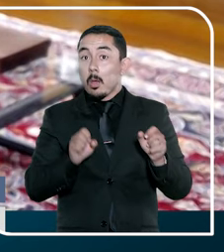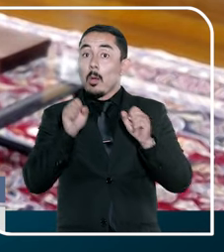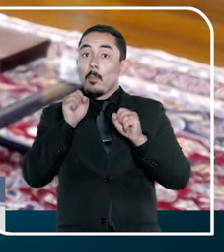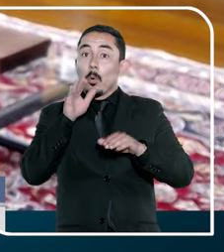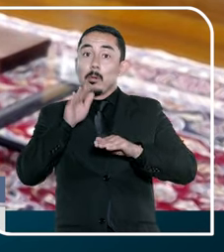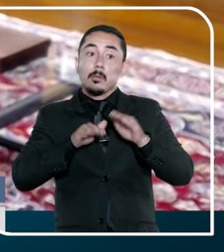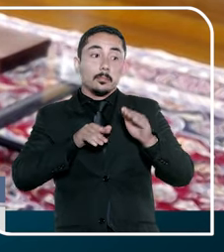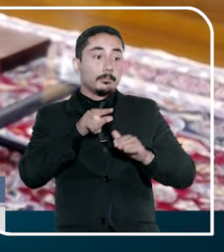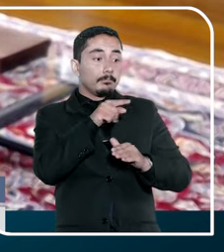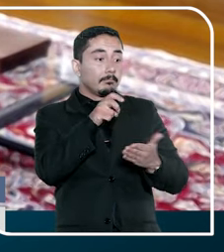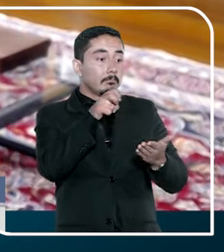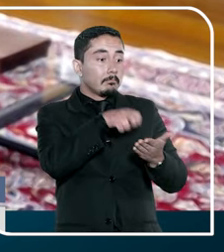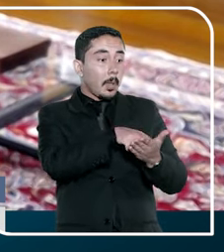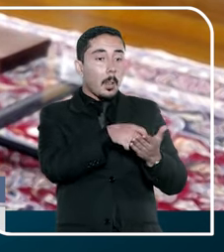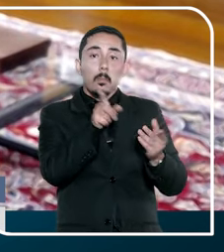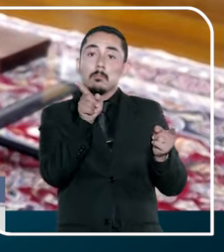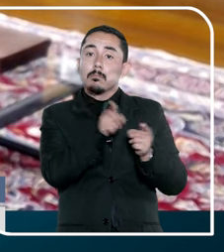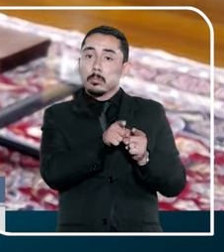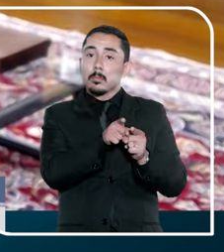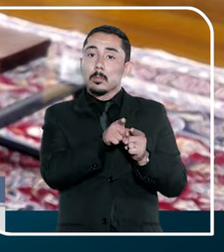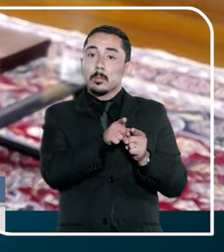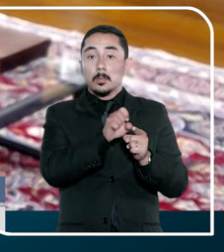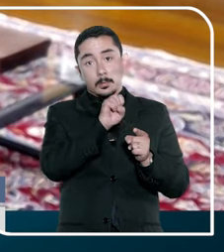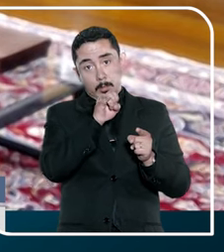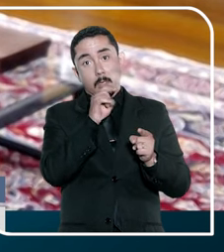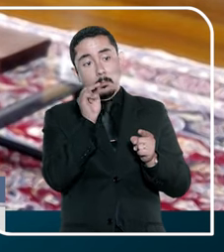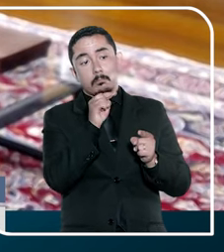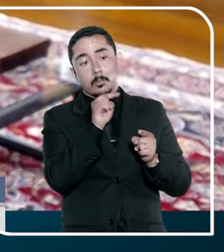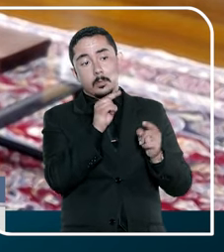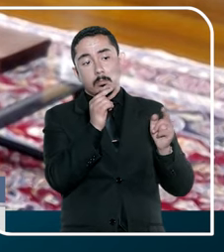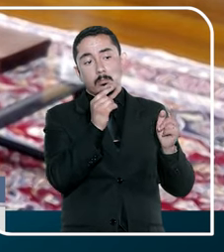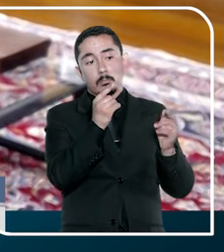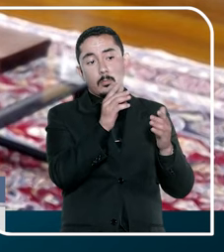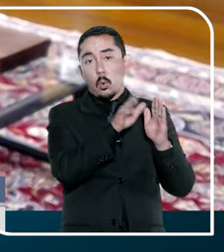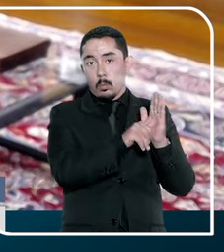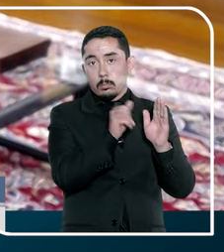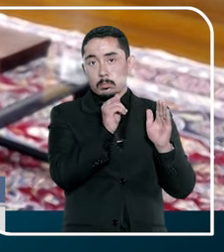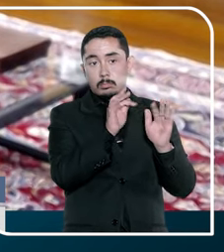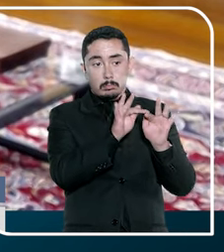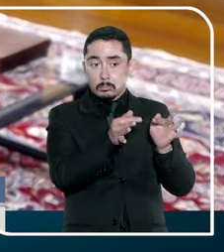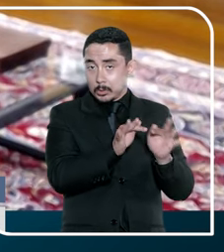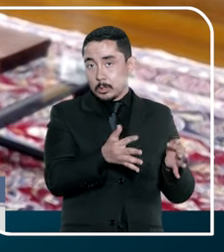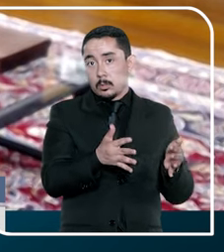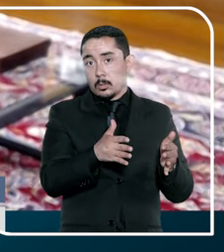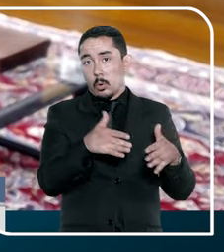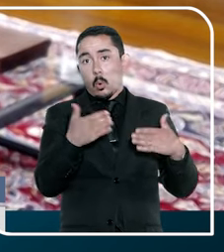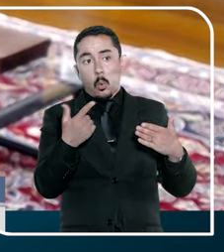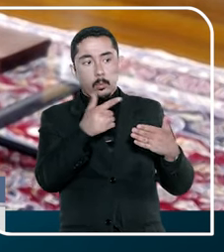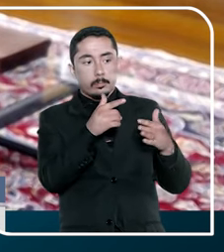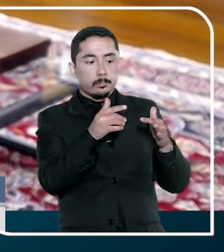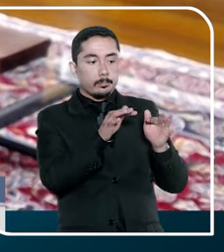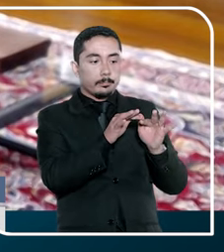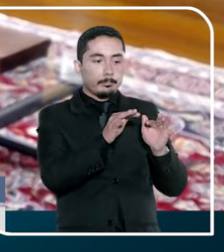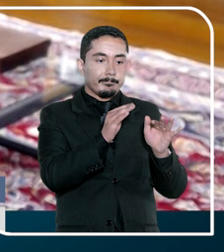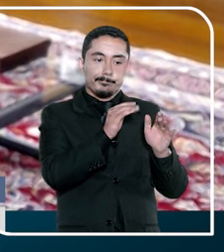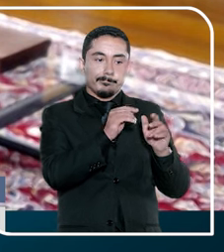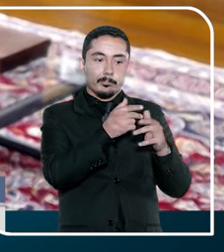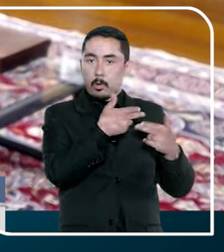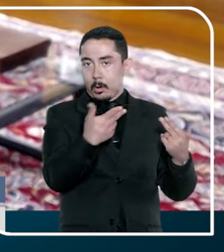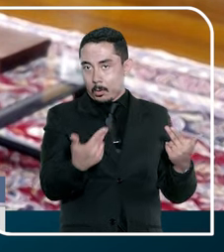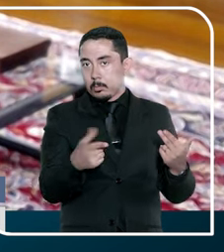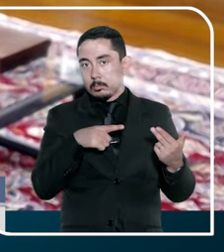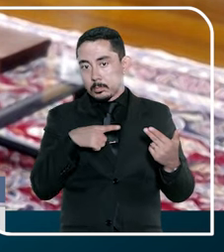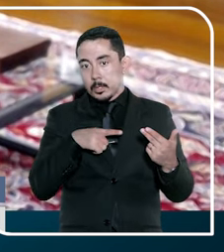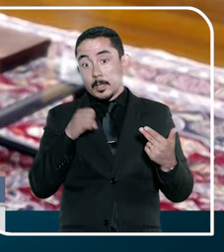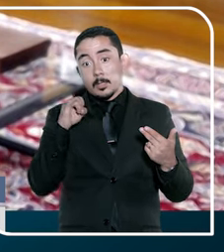se for entendida como furto privilegiado né ou então como furto simples ou furto qualificado quando o valor do